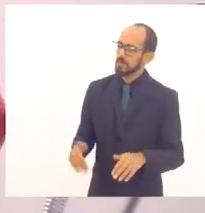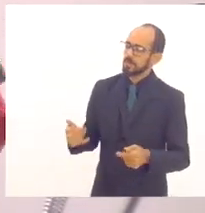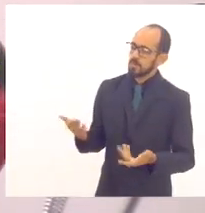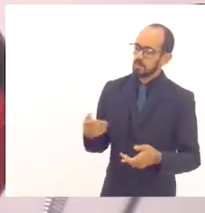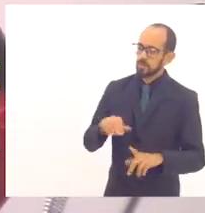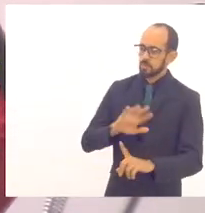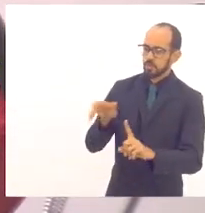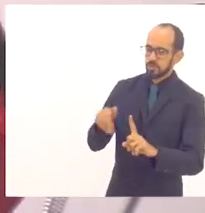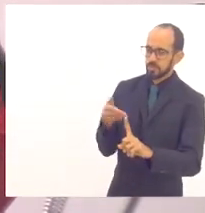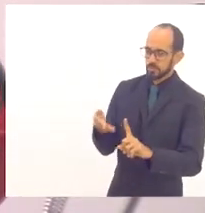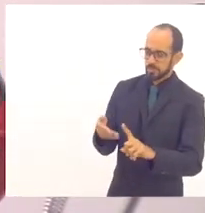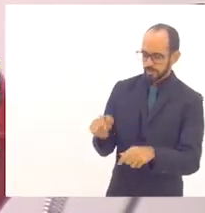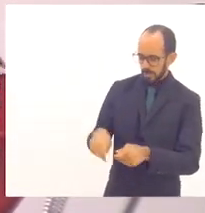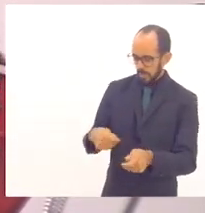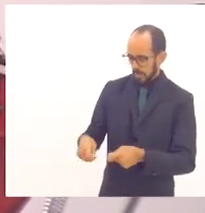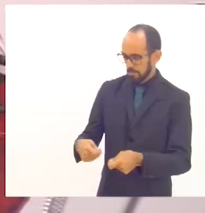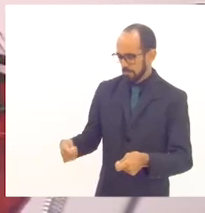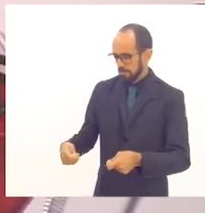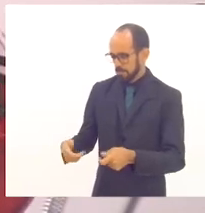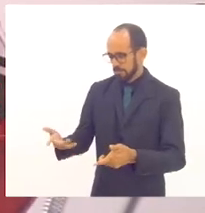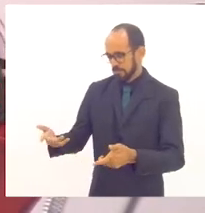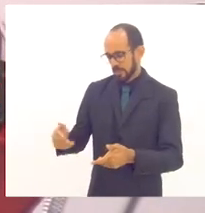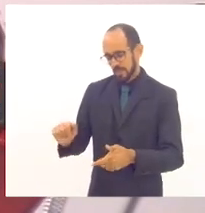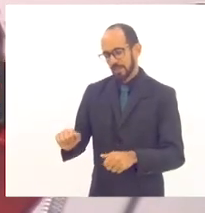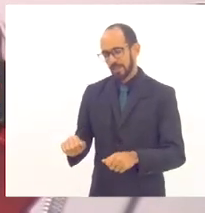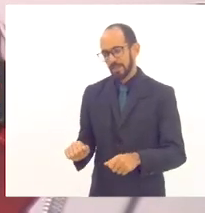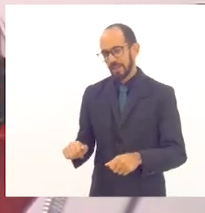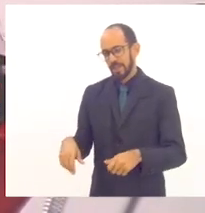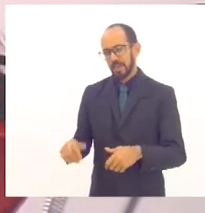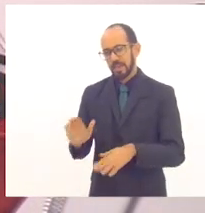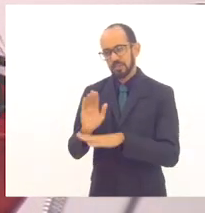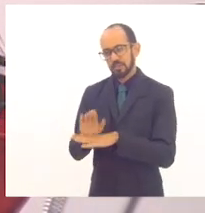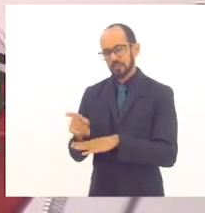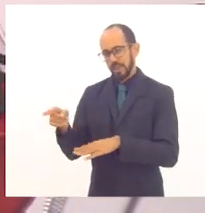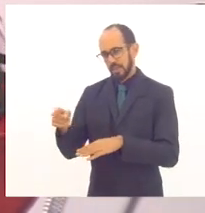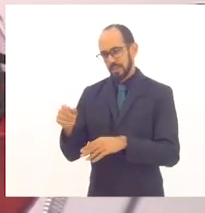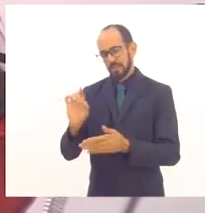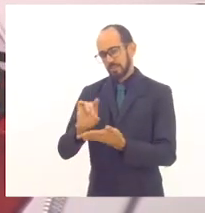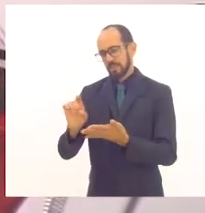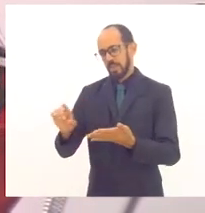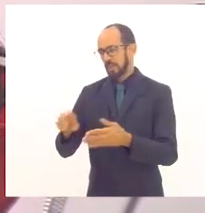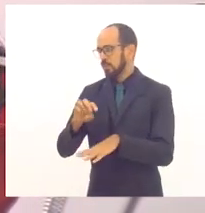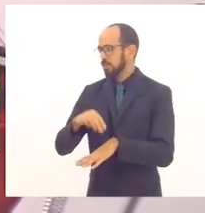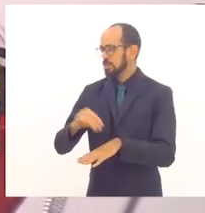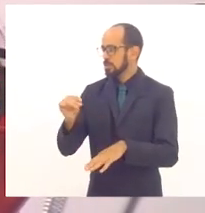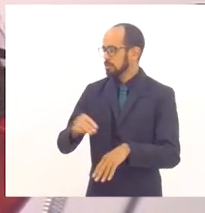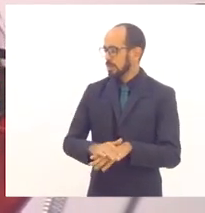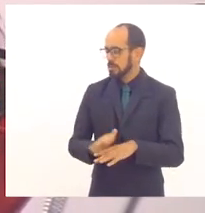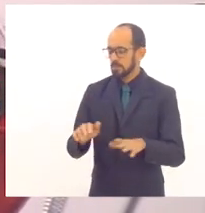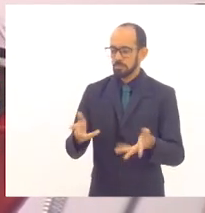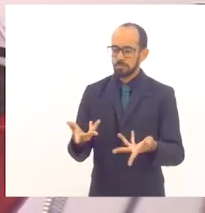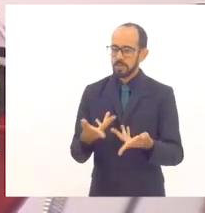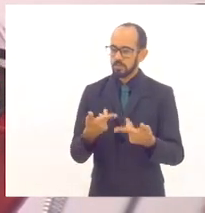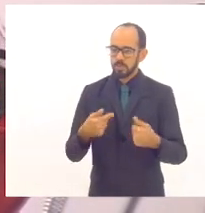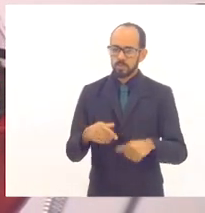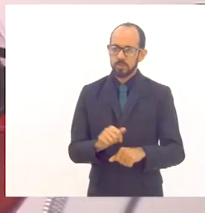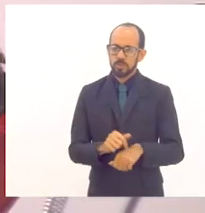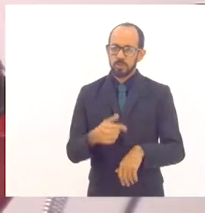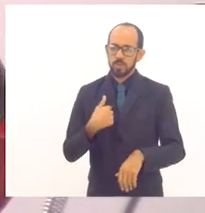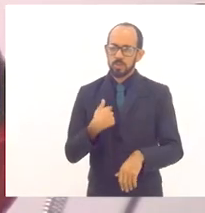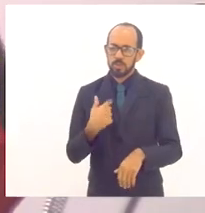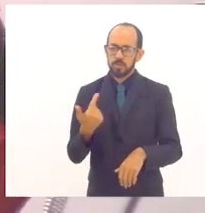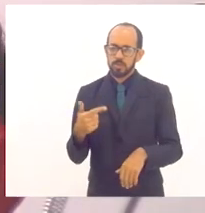digno de amarrar as alparcas daqueles que me antecederam com fala tamanha brilhante, né? E eu não tenho